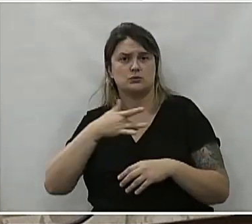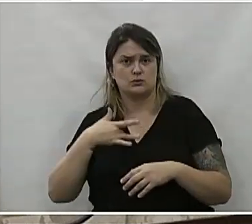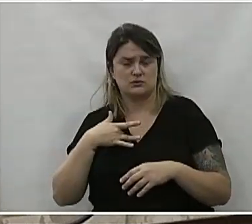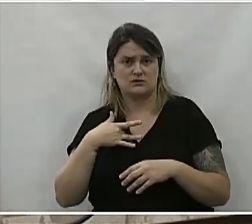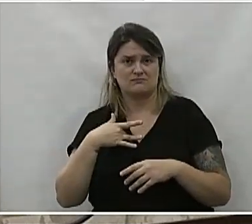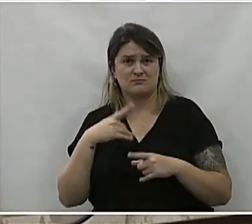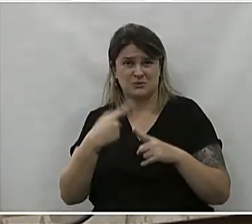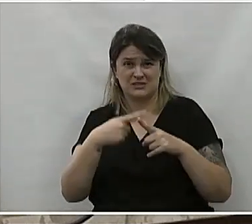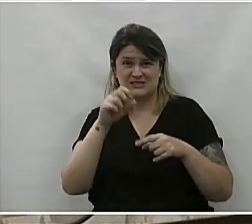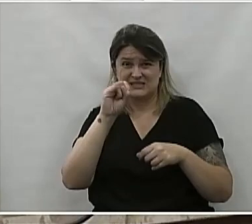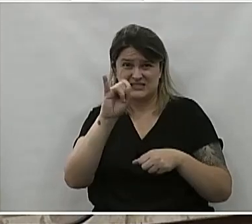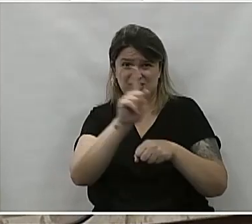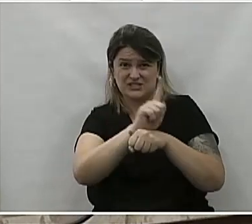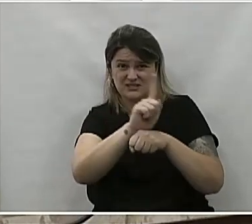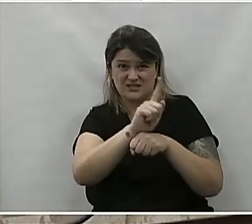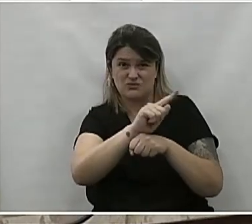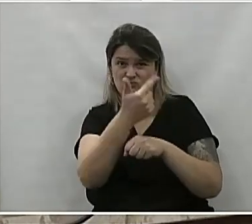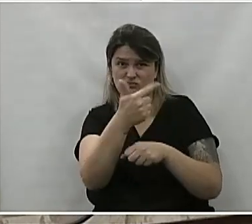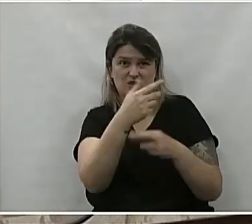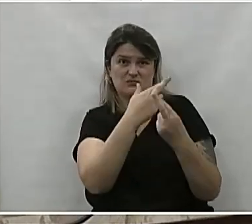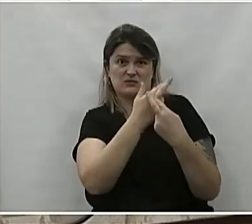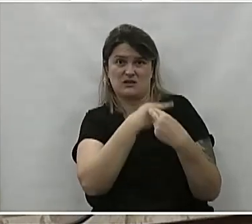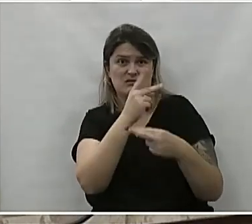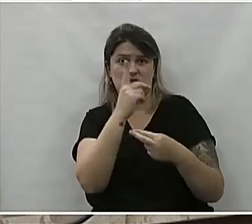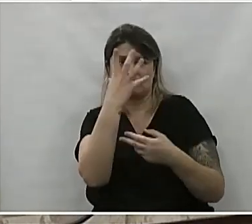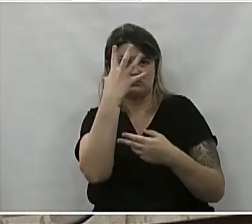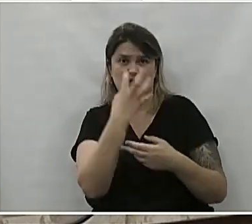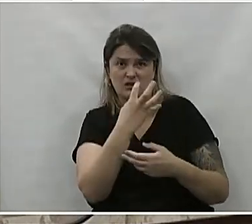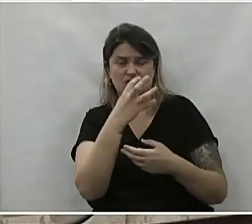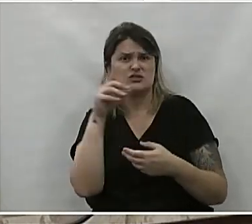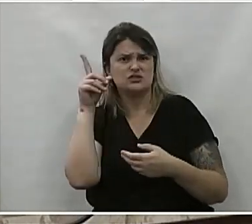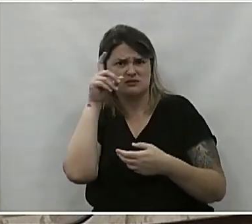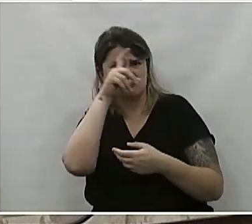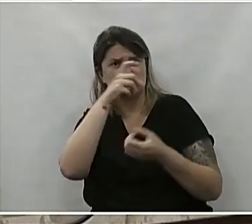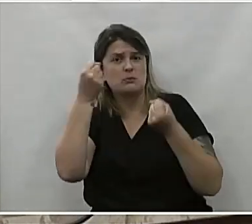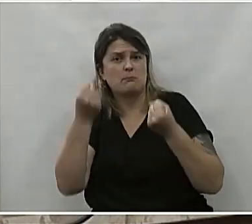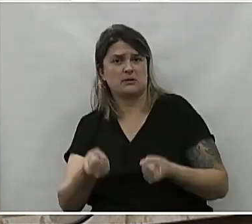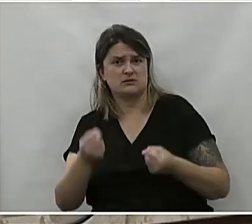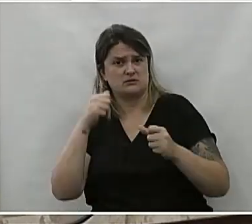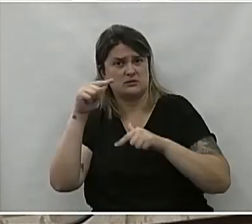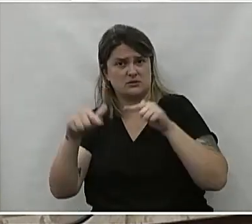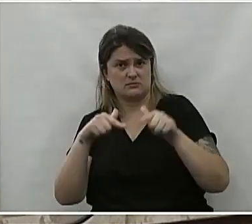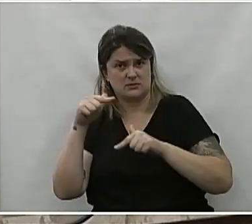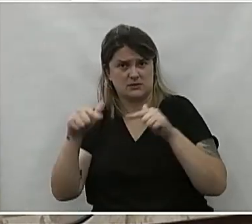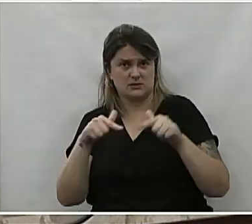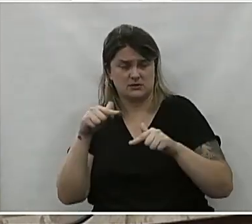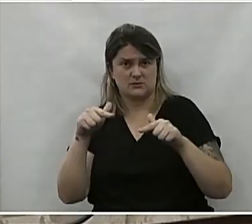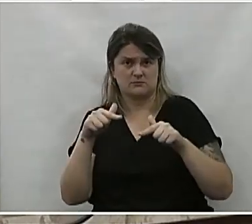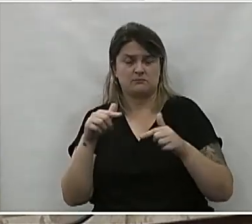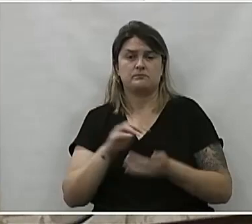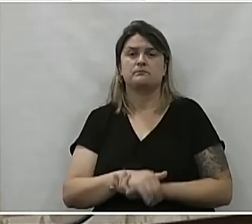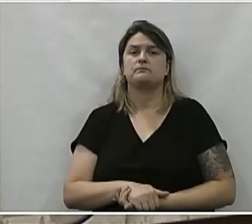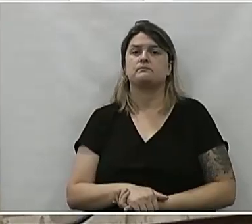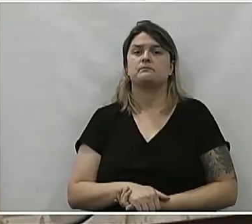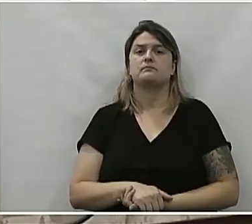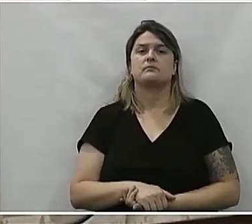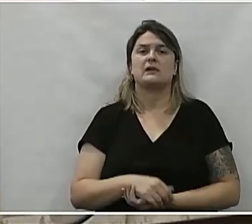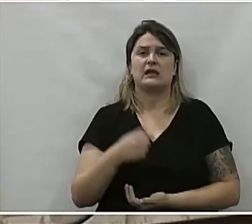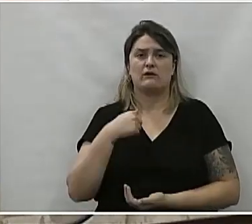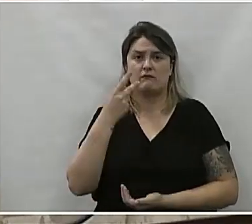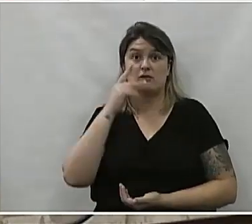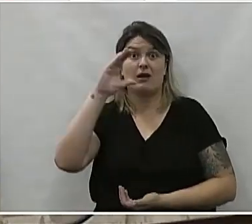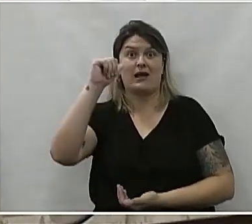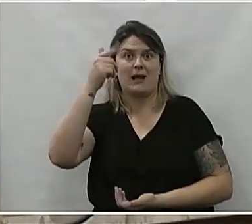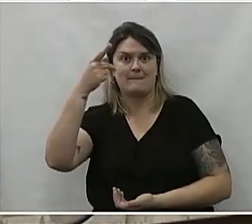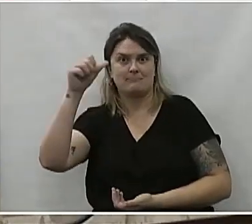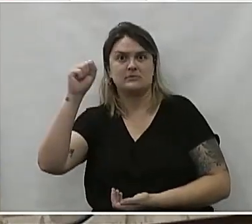Porque se a gestão Não leva a sério É difícil para eles Também ficarem Sobrecarregados Aqui eu coloco O CAPS